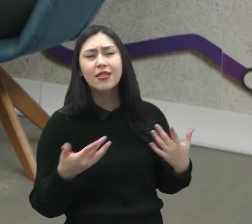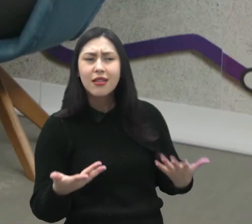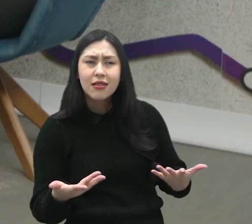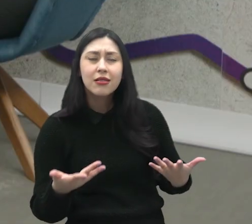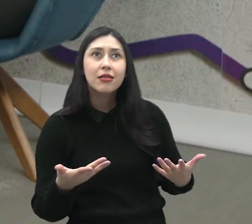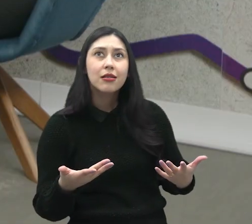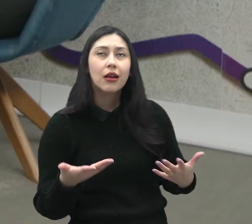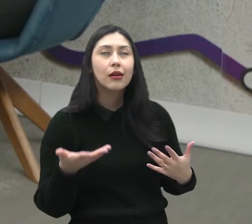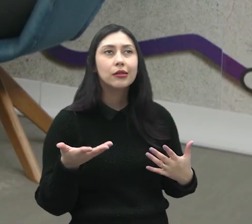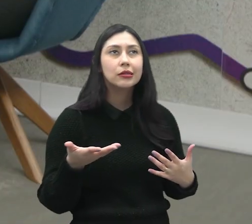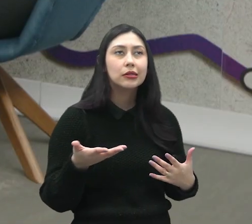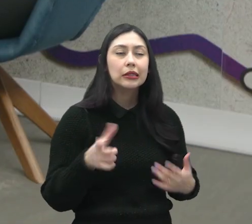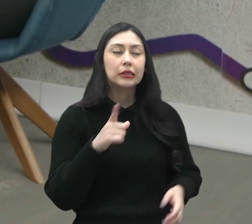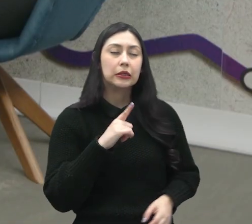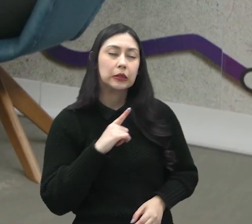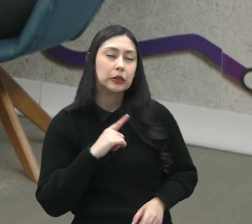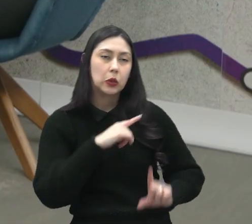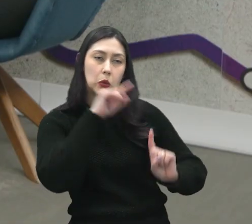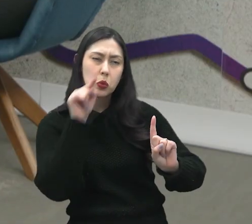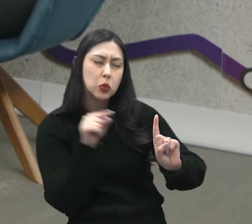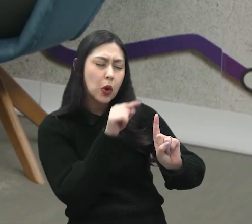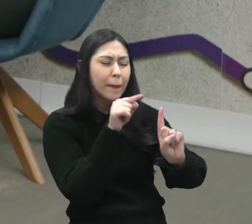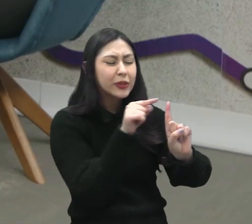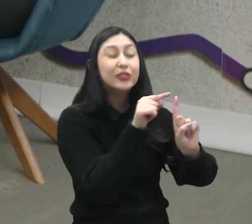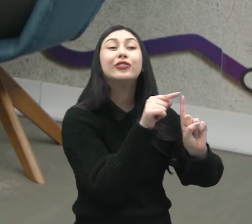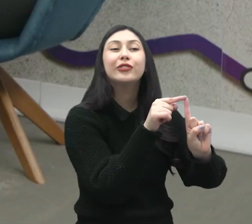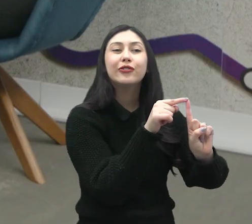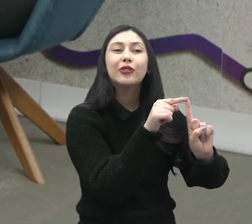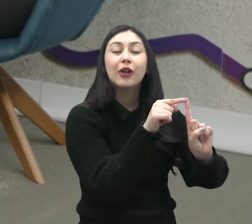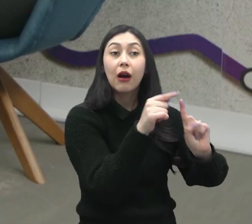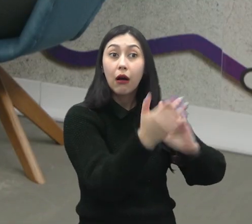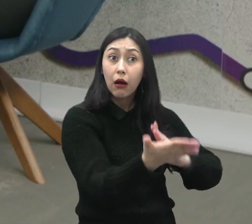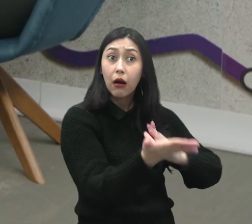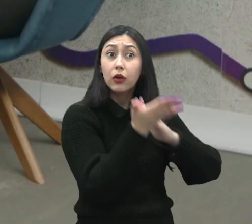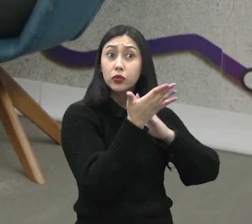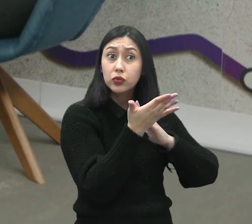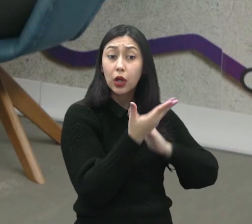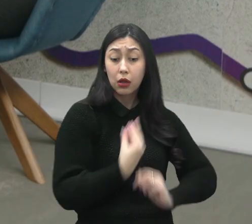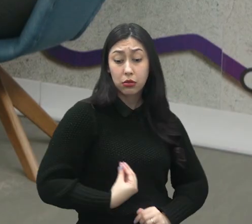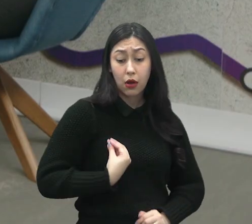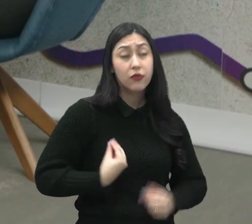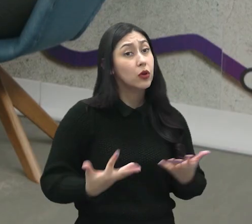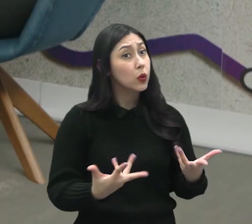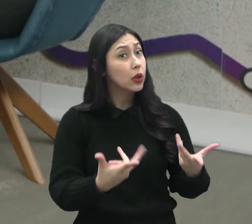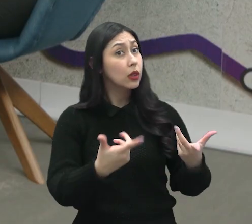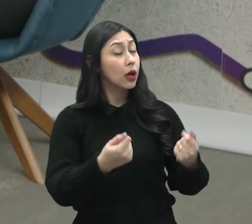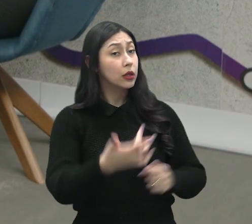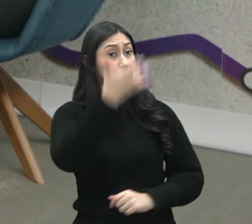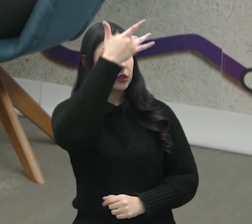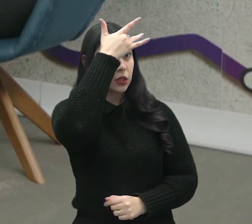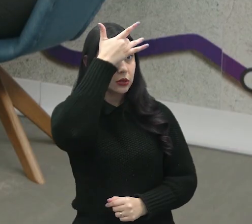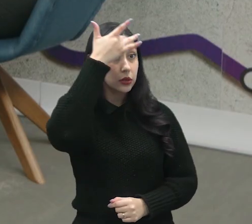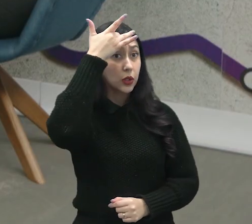ali você ter um propósito também reflete diretamente na sua qualidade de vida, na saúde mental. A